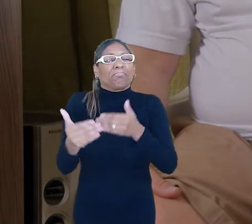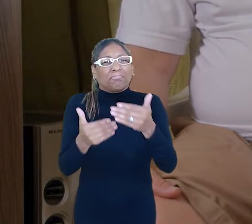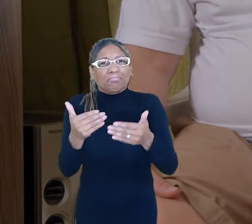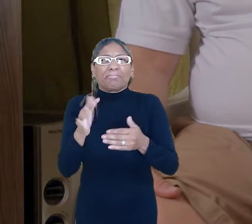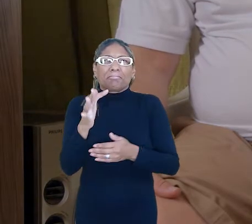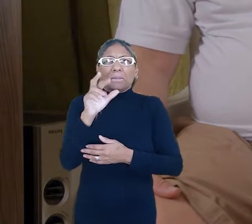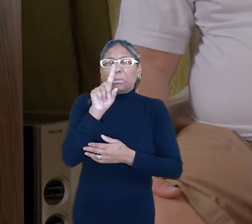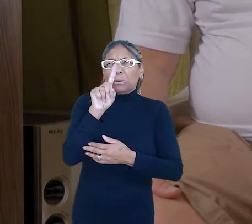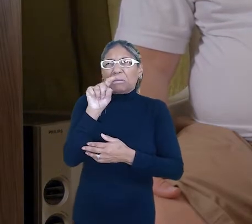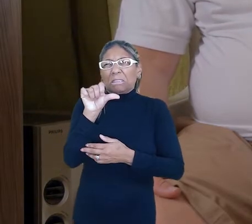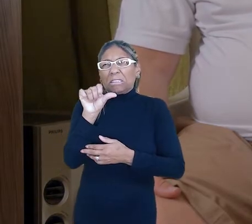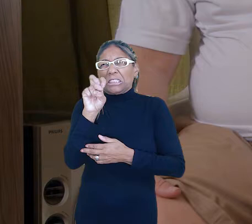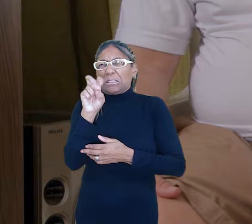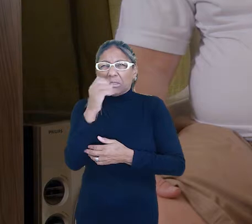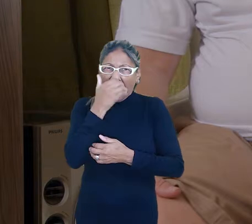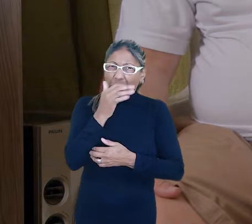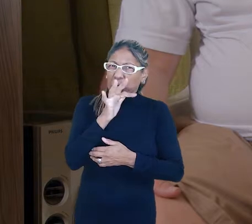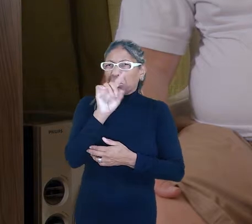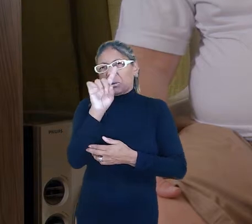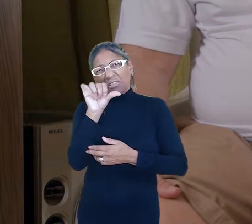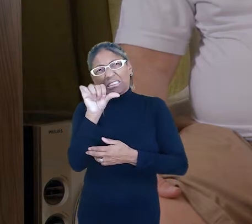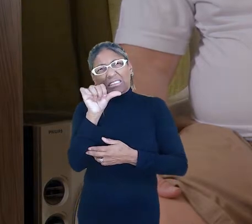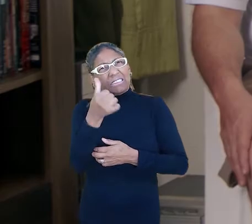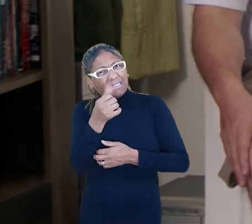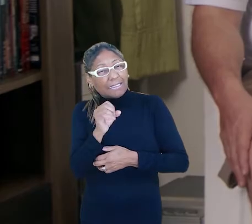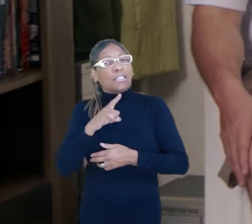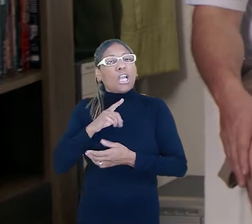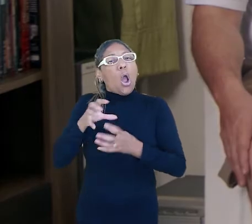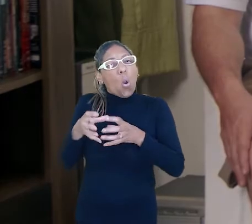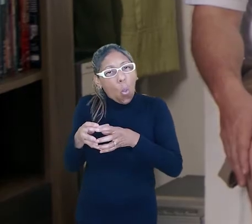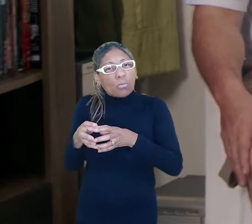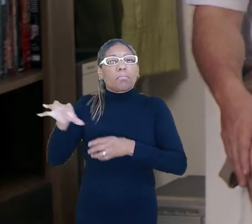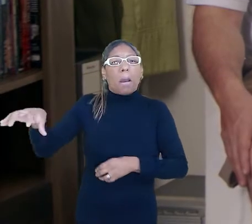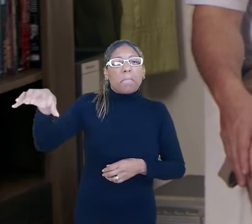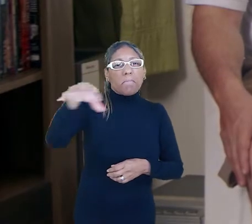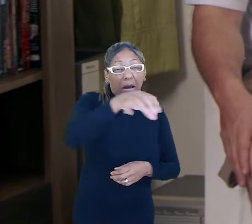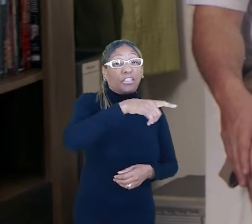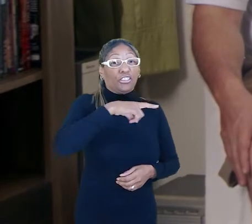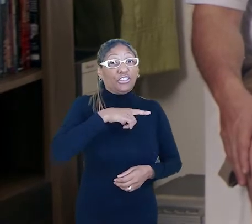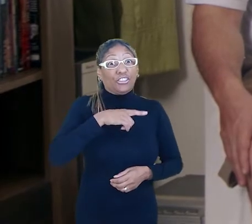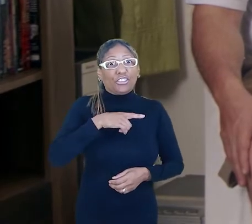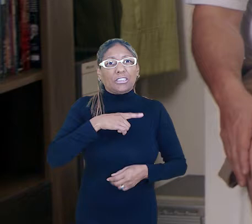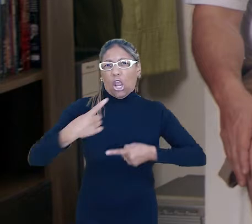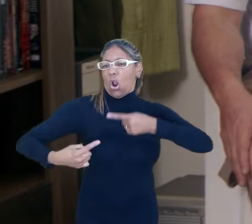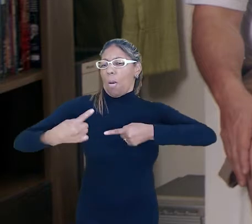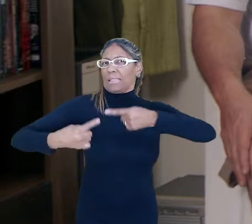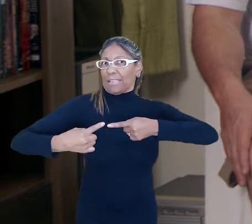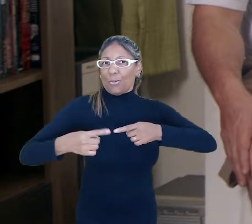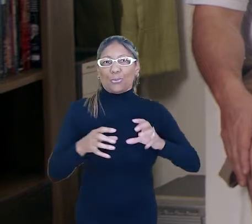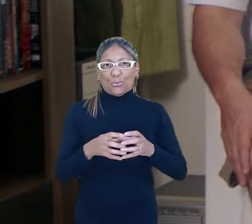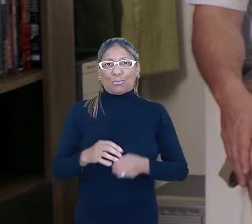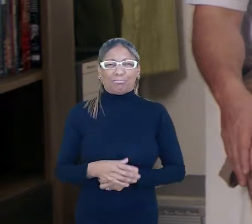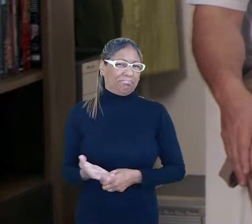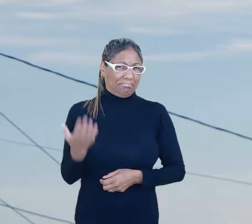João Brusco. Nos anos 50, eu acho, não sei, 50, 60, tinha vários grupos de teatro e havia até uma